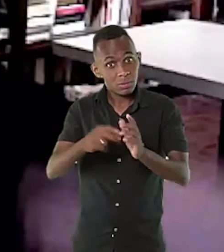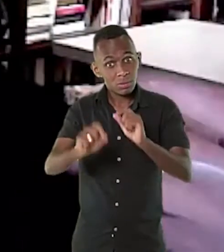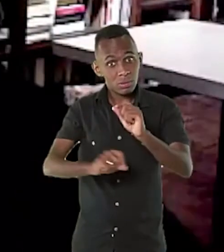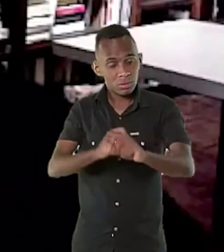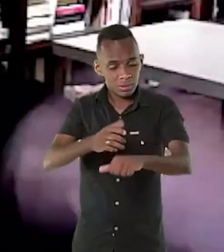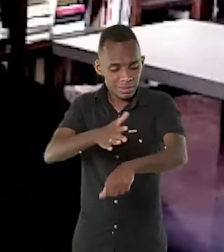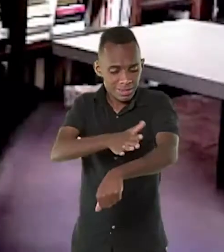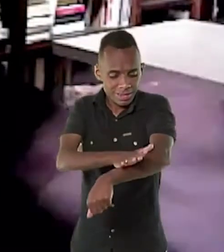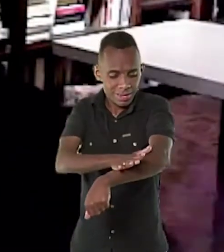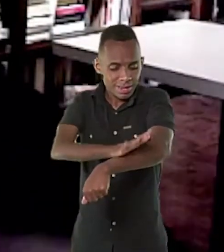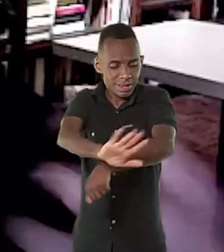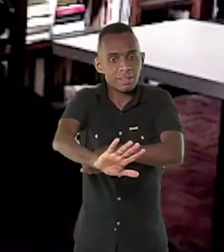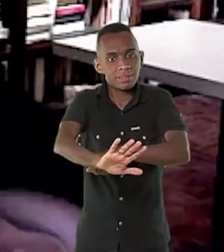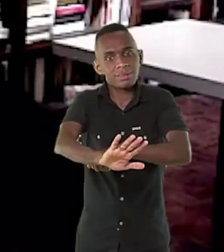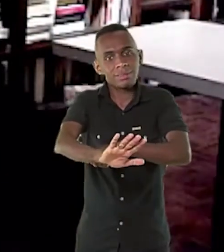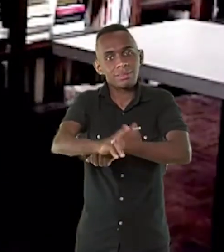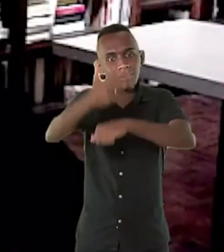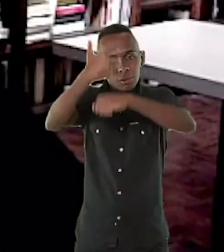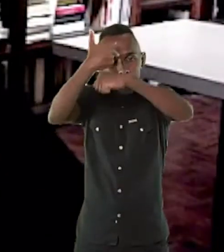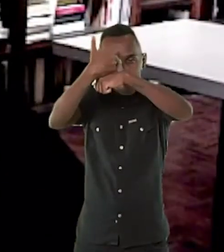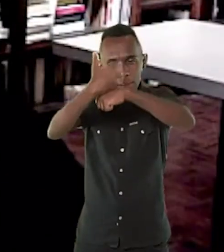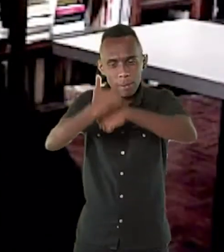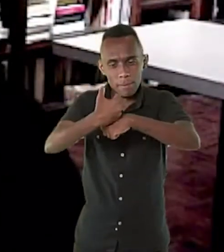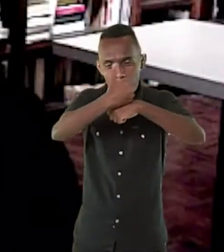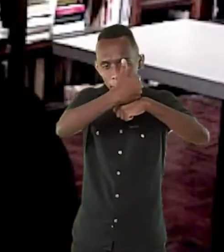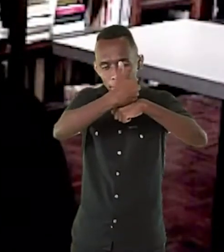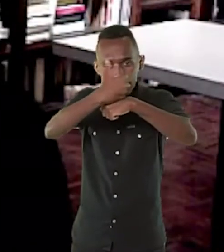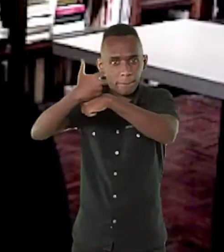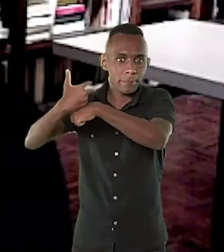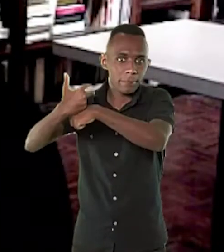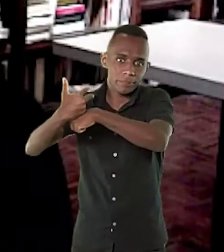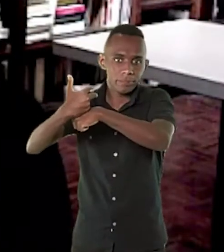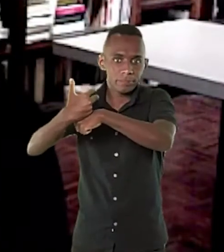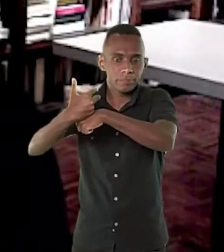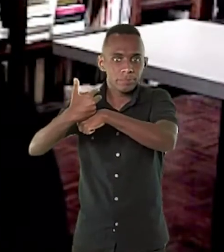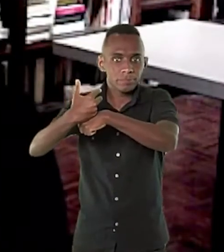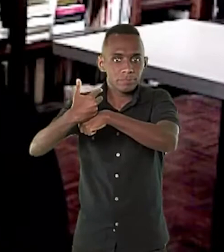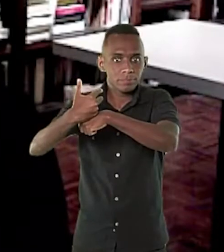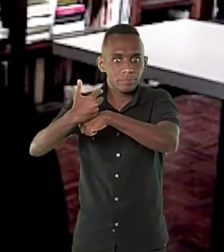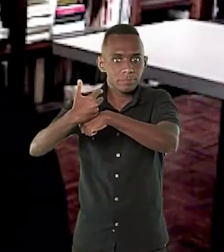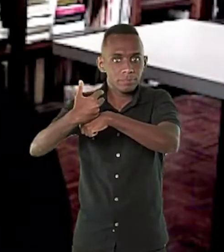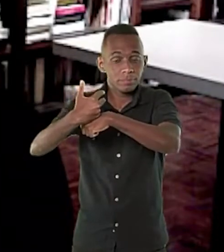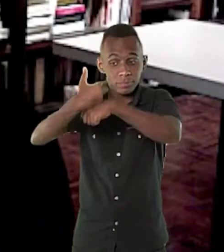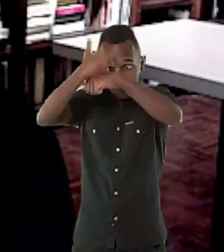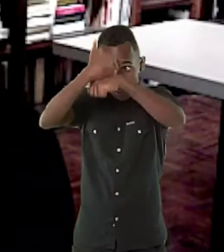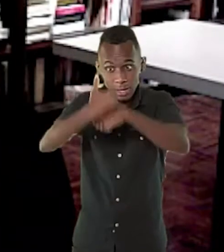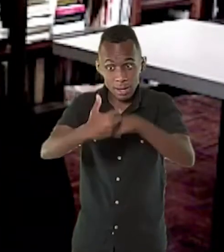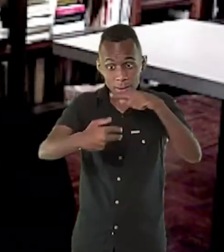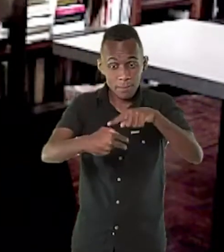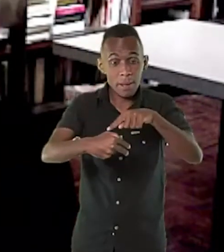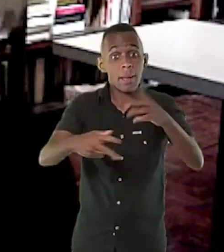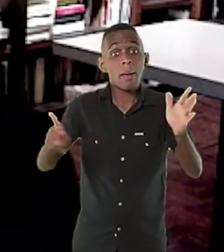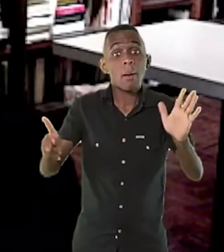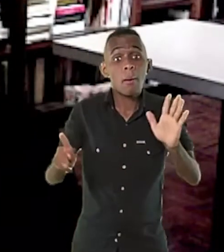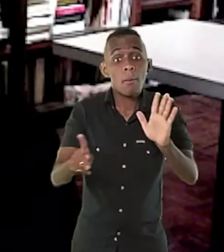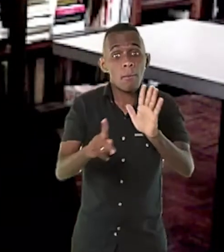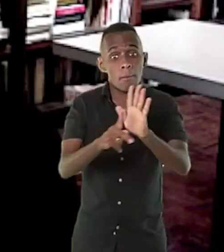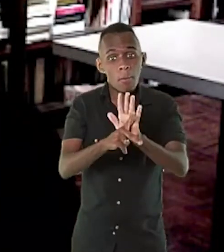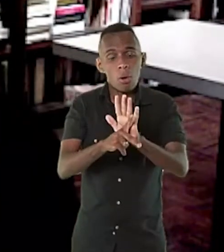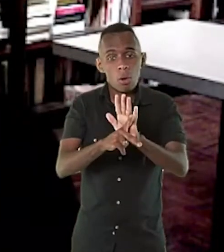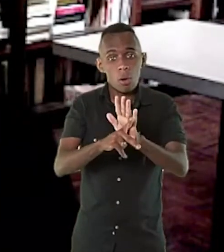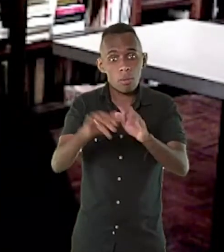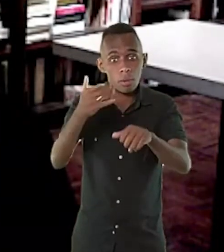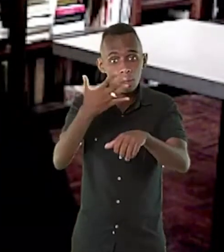Essas máquinas que fazem isso tão rapidamente, elas são treinadas. É o que nós chamamos